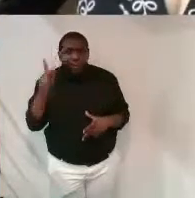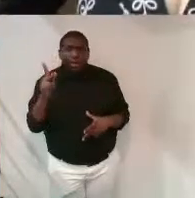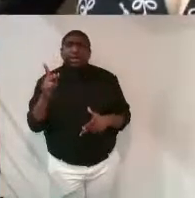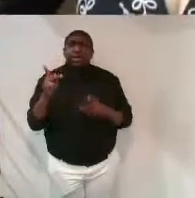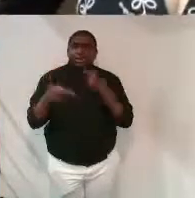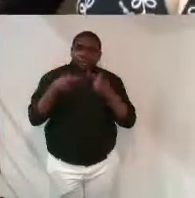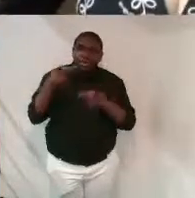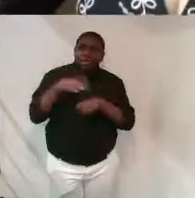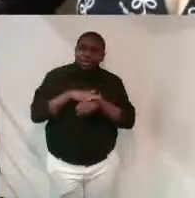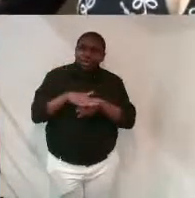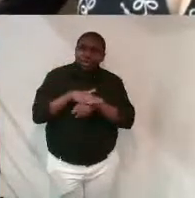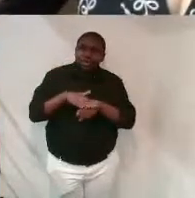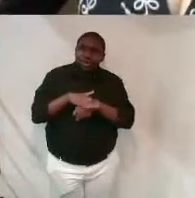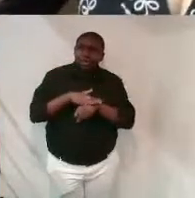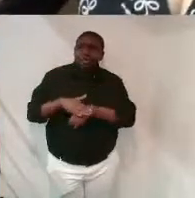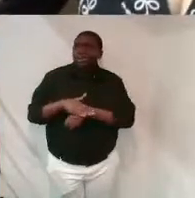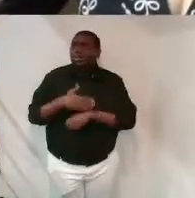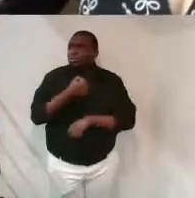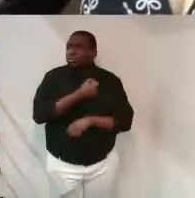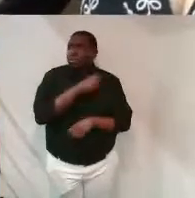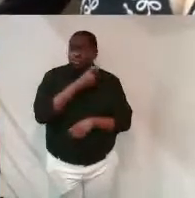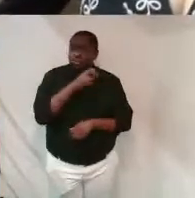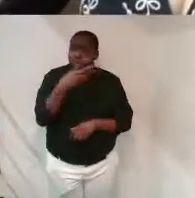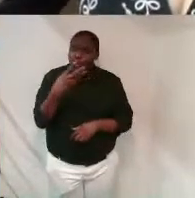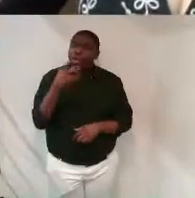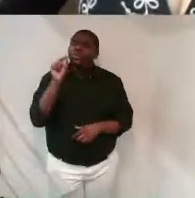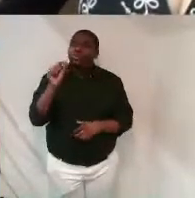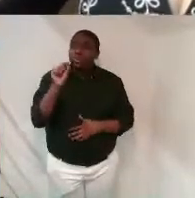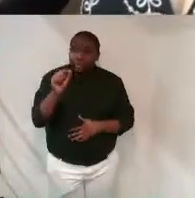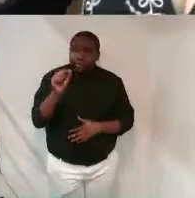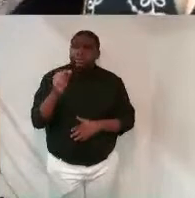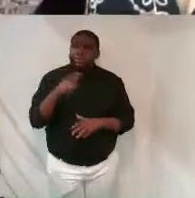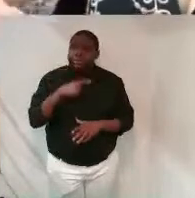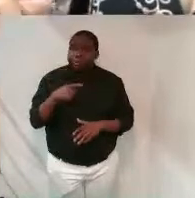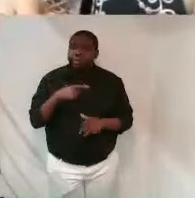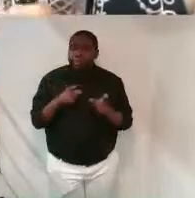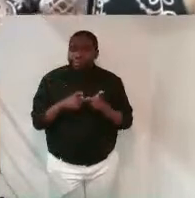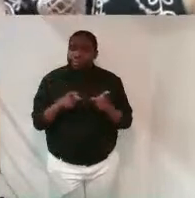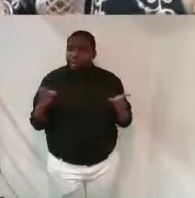E o artigo 24, o 54 trouxe aí prazos